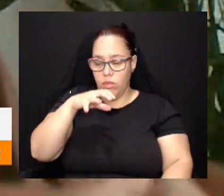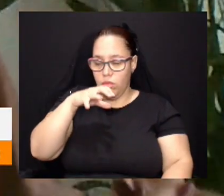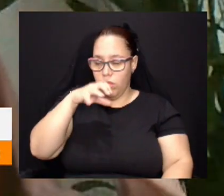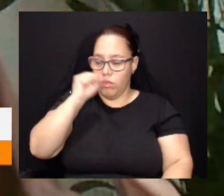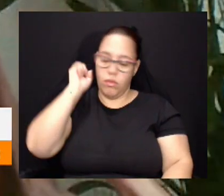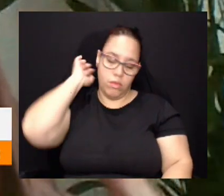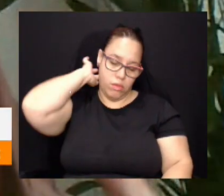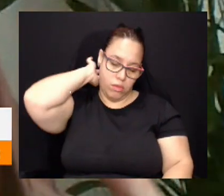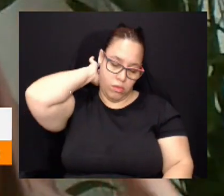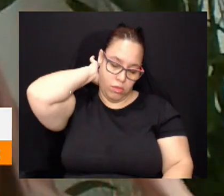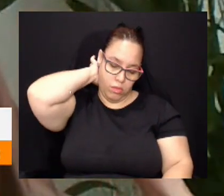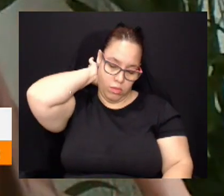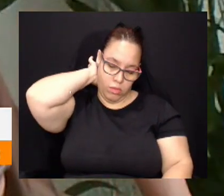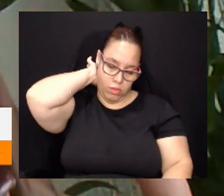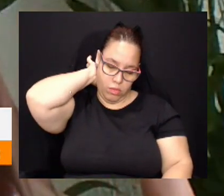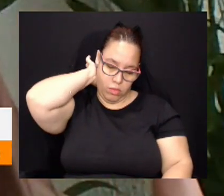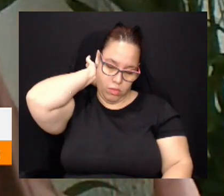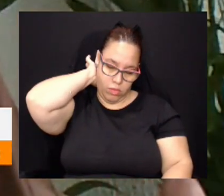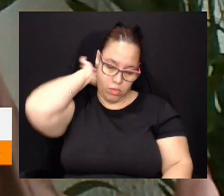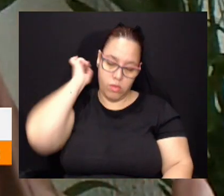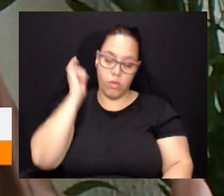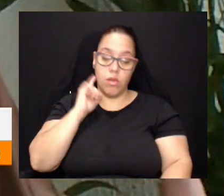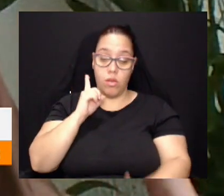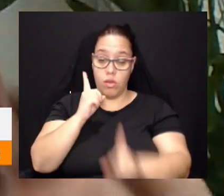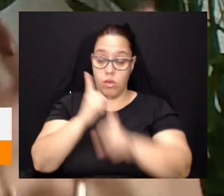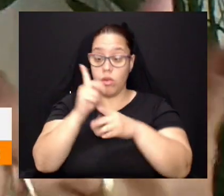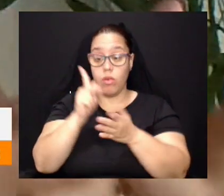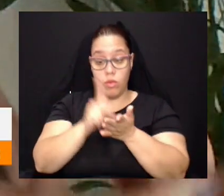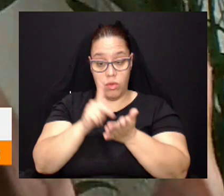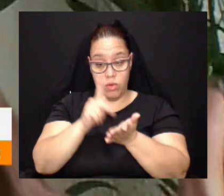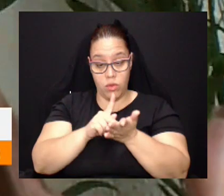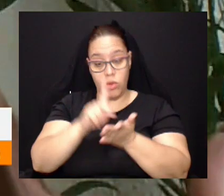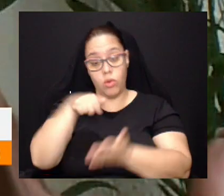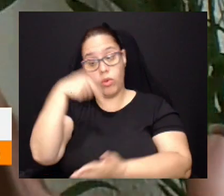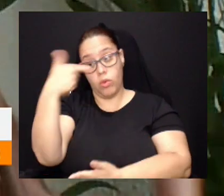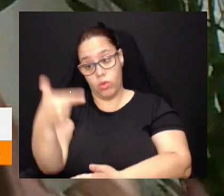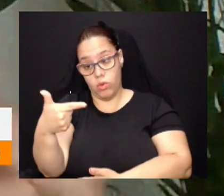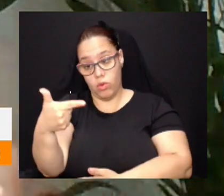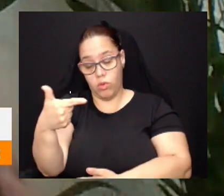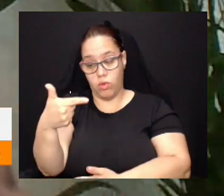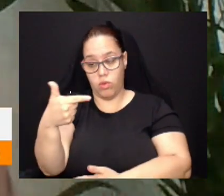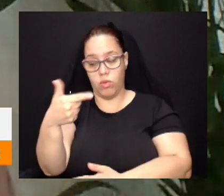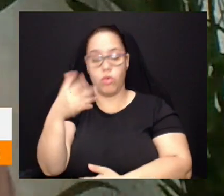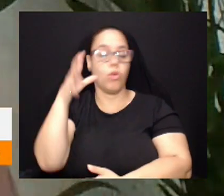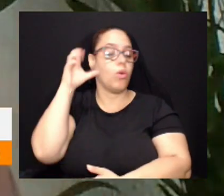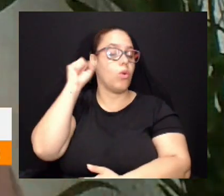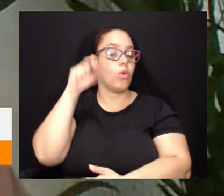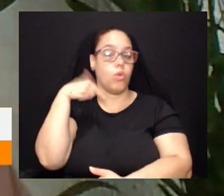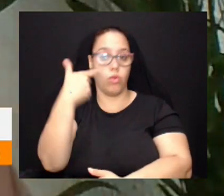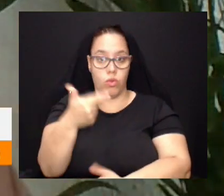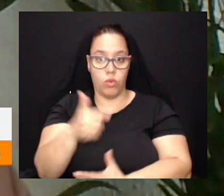possibilidade de ter um encontro verdadeiro com o outro, de escutar ao outro.